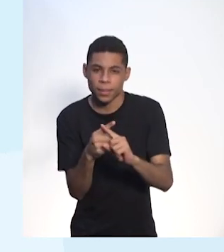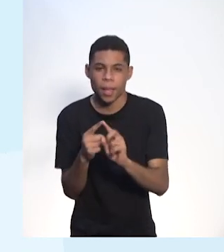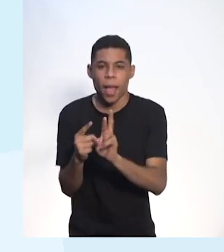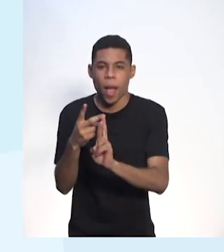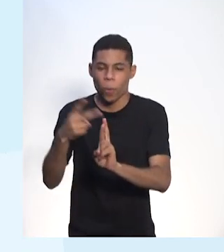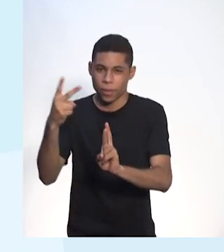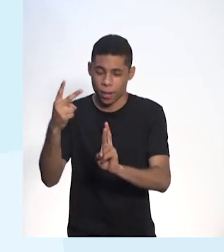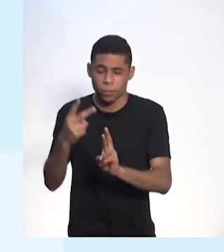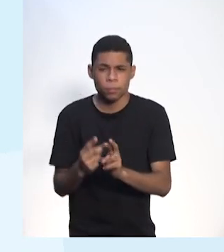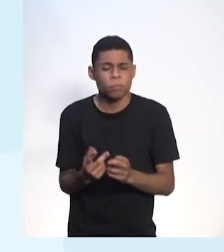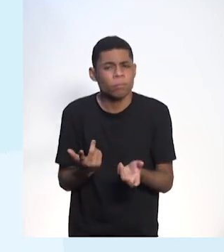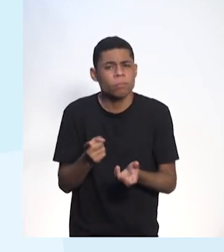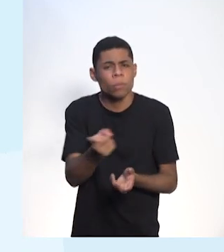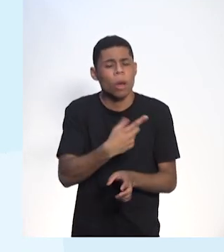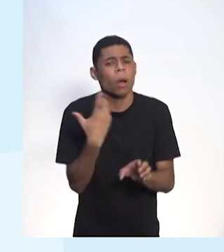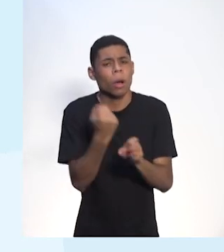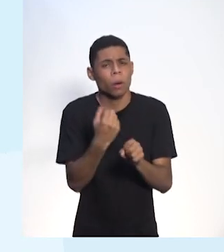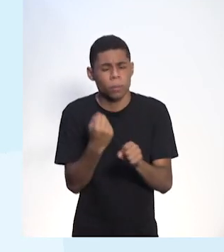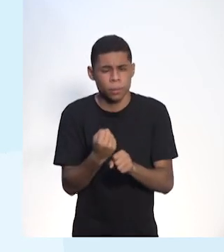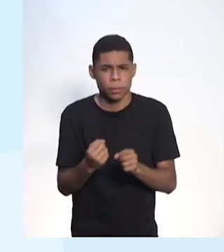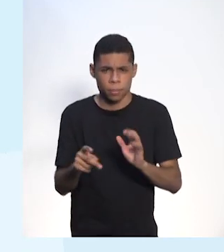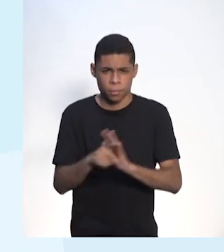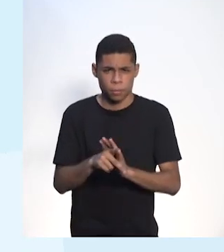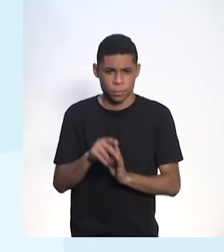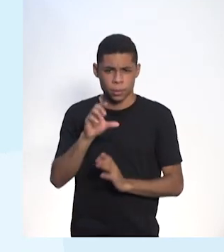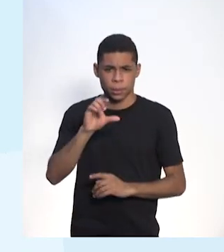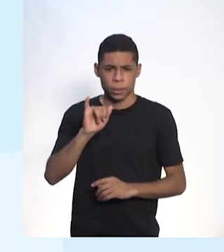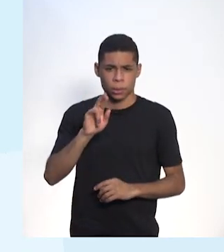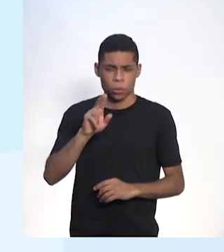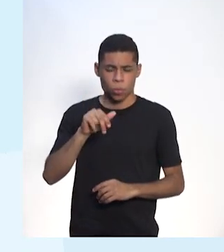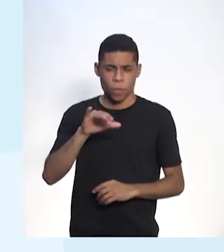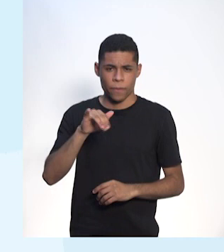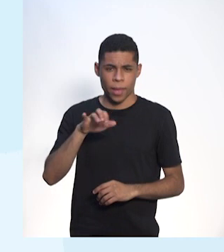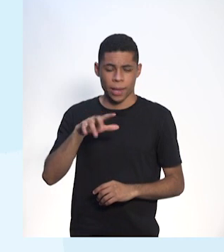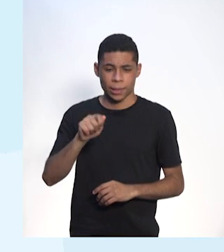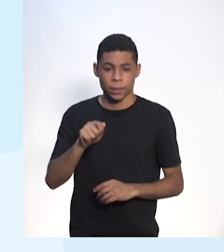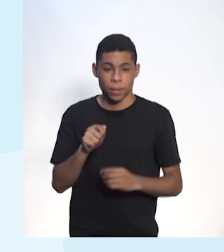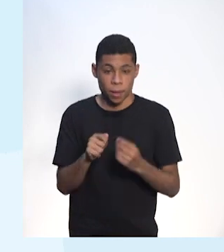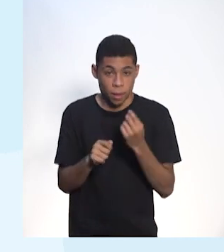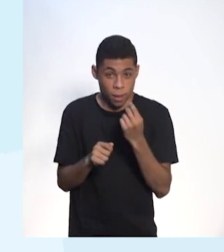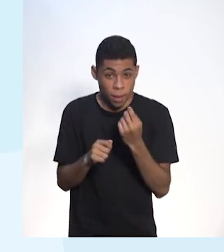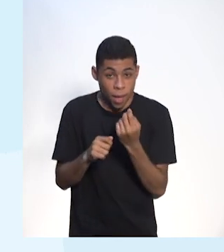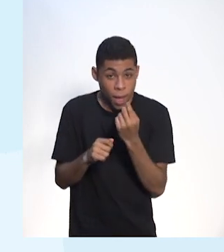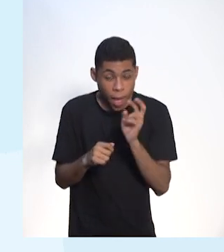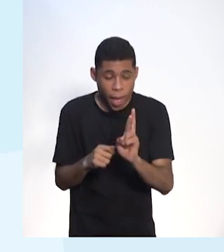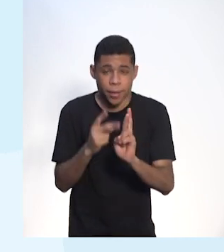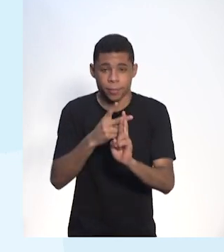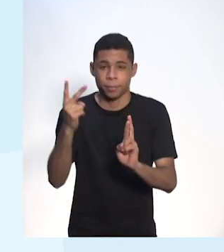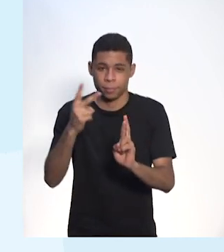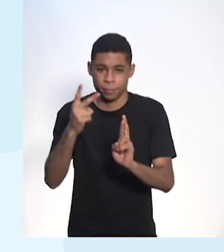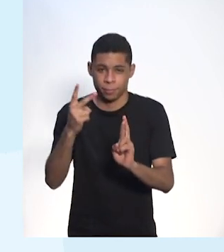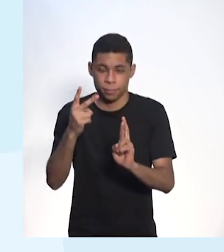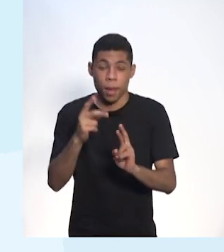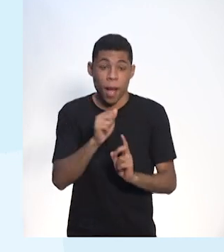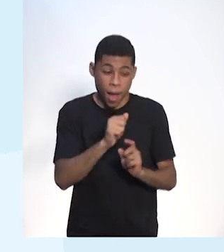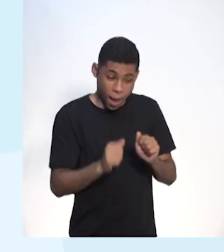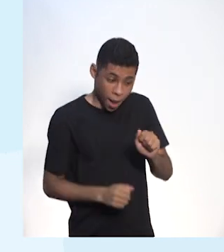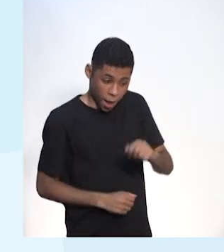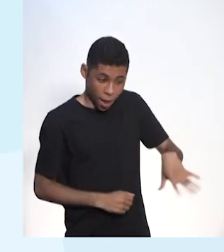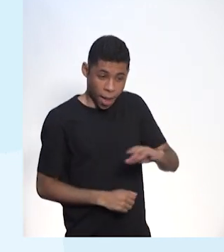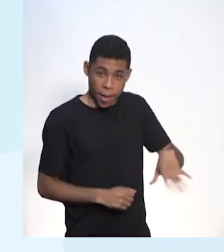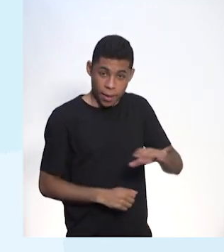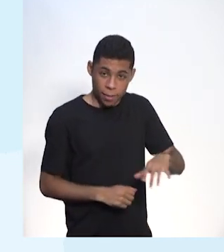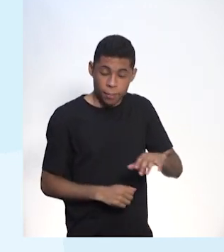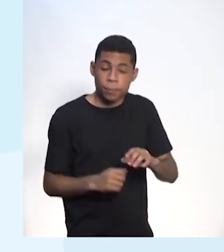seja, quando a gente está calculando a circunferência é 2πr, o 2 fica na frente, né? Quando eu vou calcular a área, o 2 fica